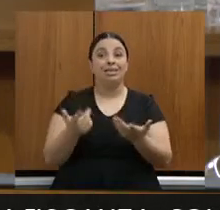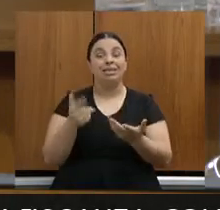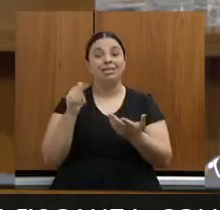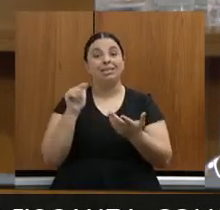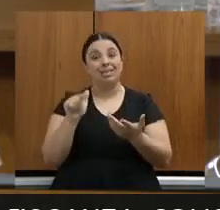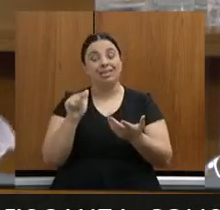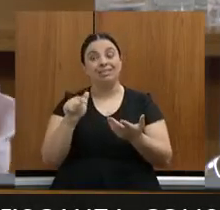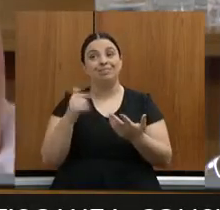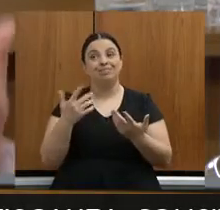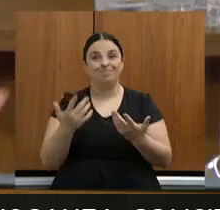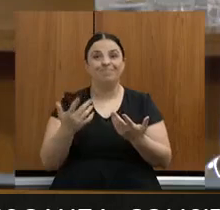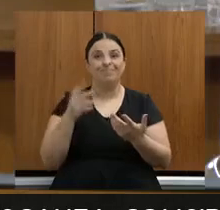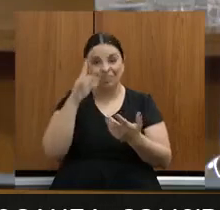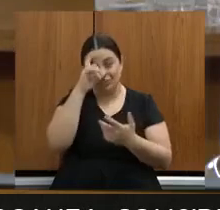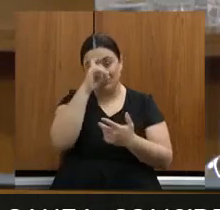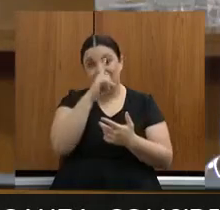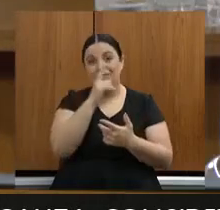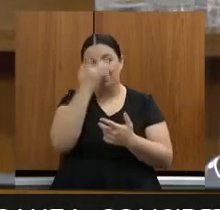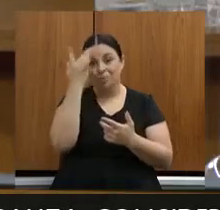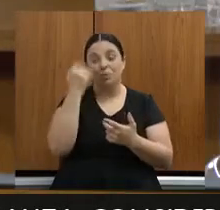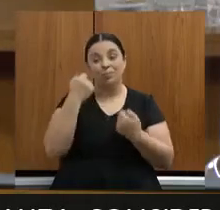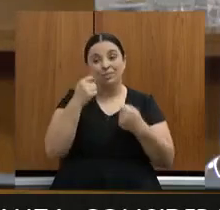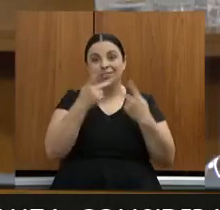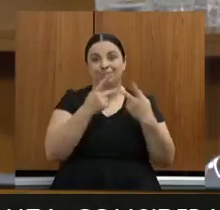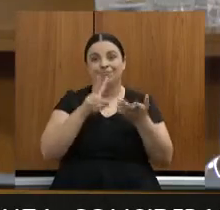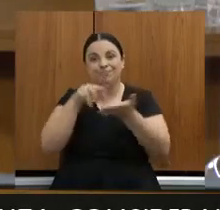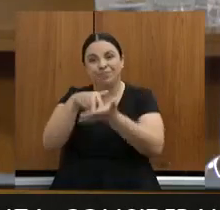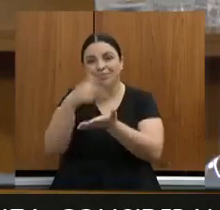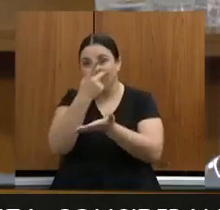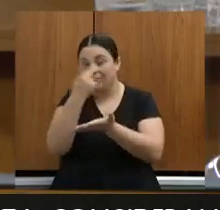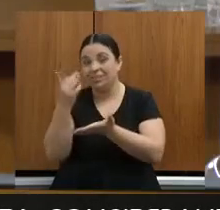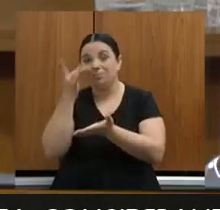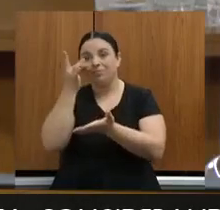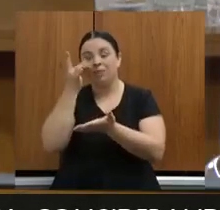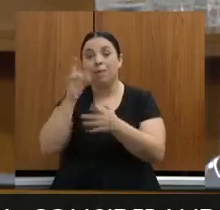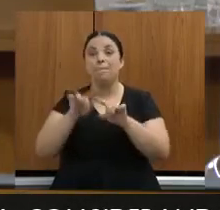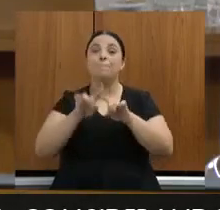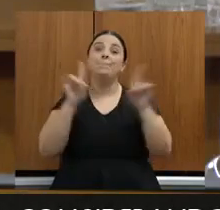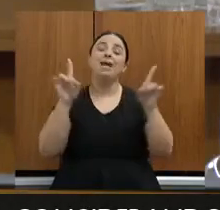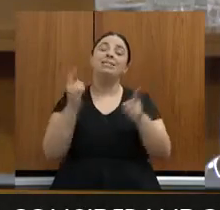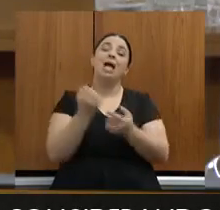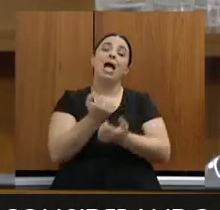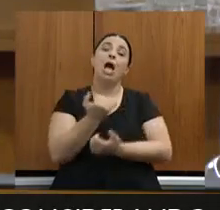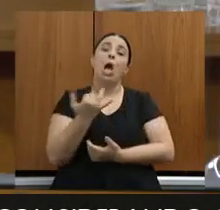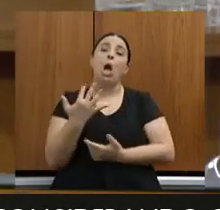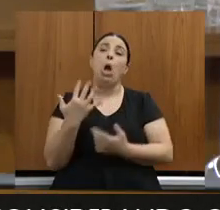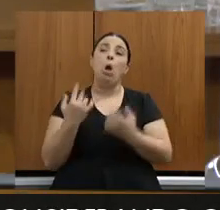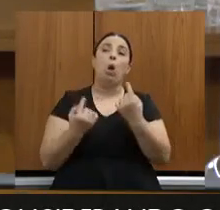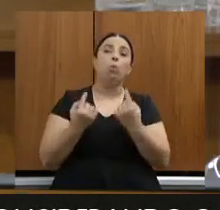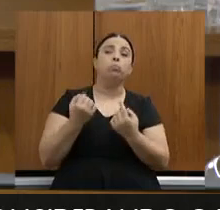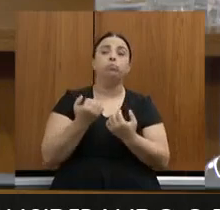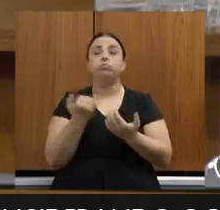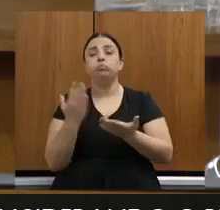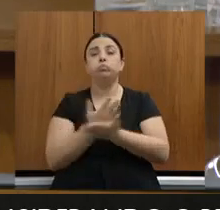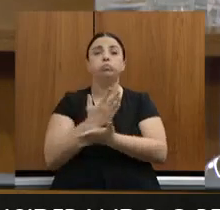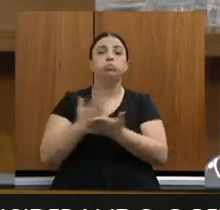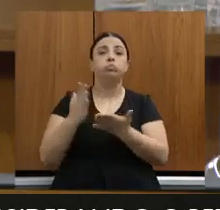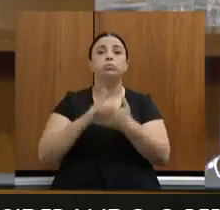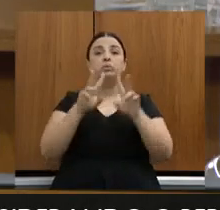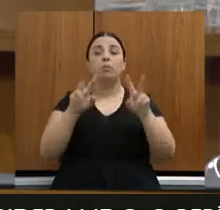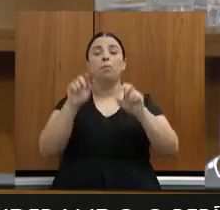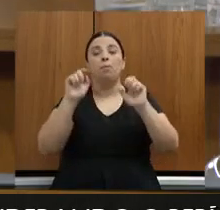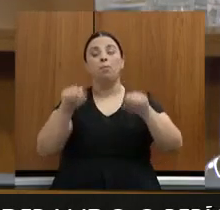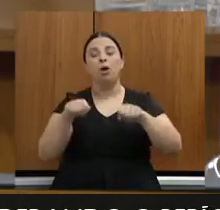tira a importância do extencionista chegar ao campo mas se algumas situações esse atendimento pode ser remota pra gente também está sendo